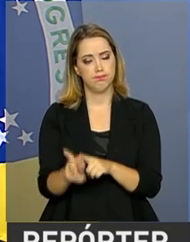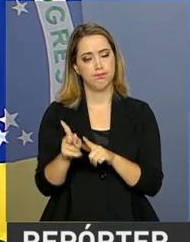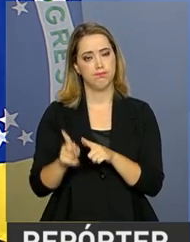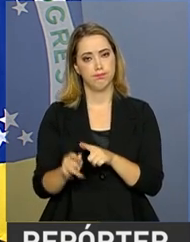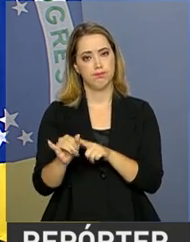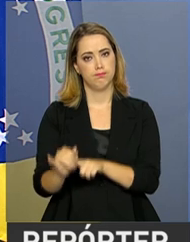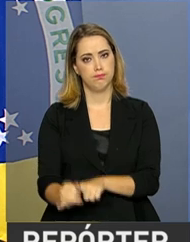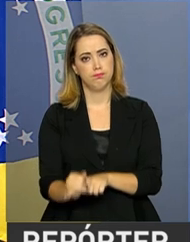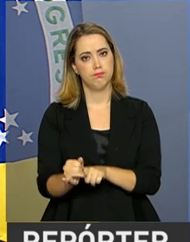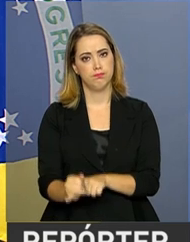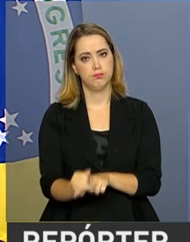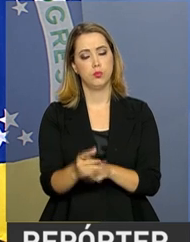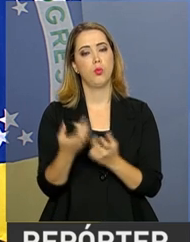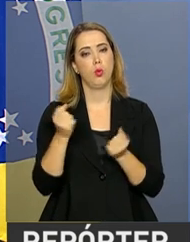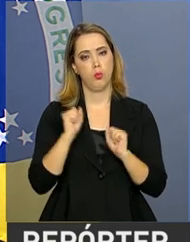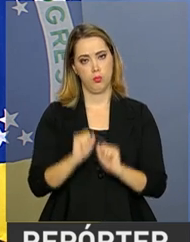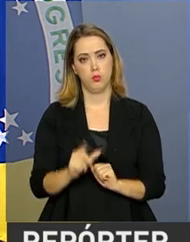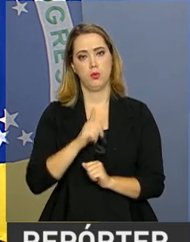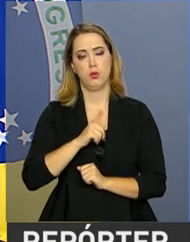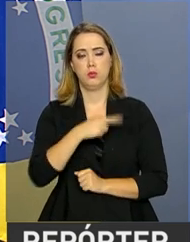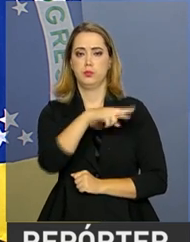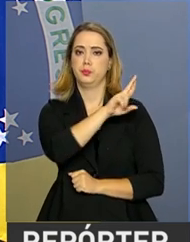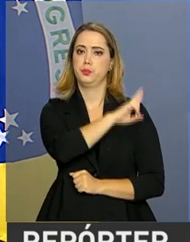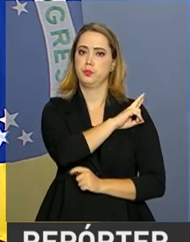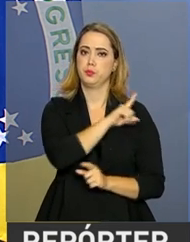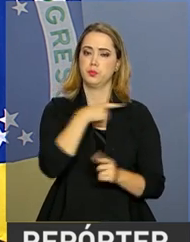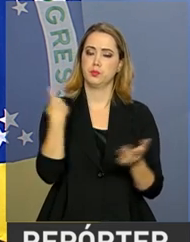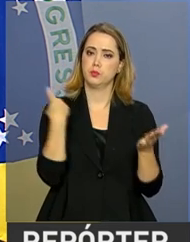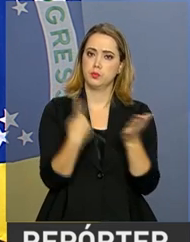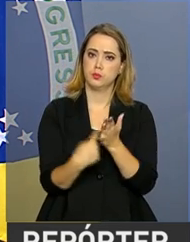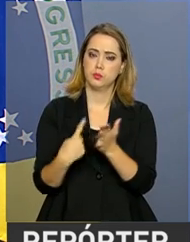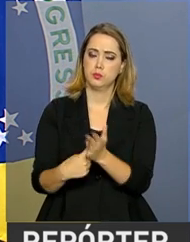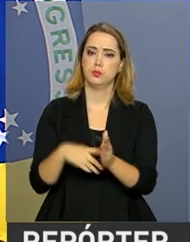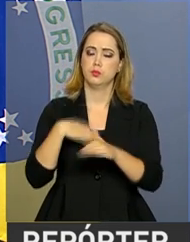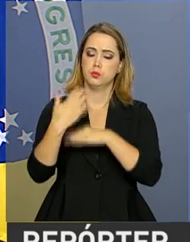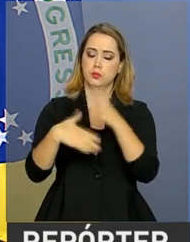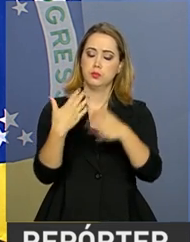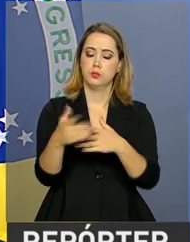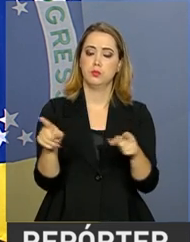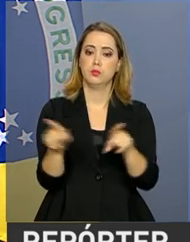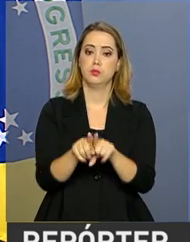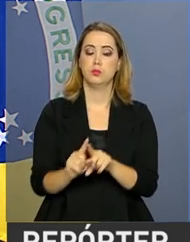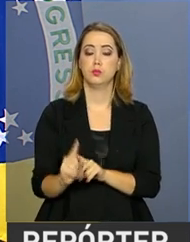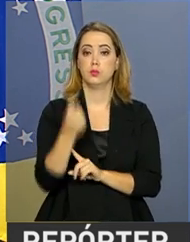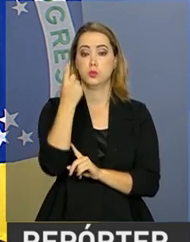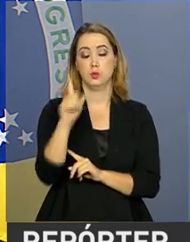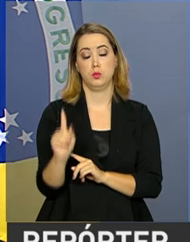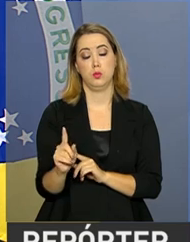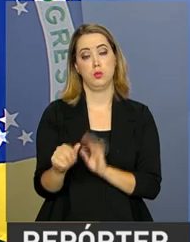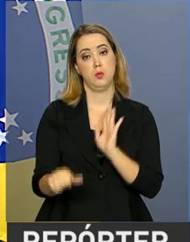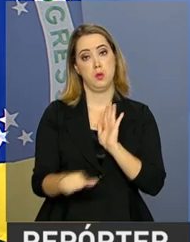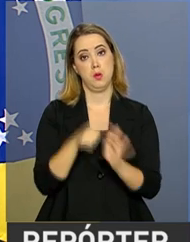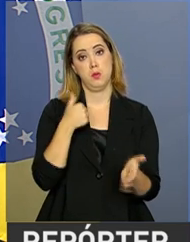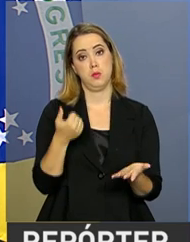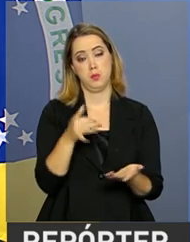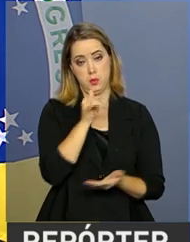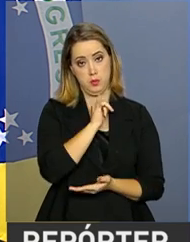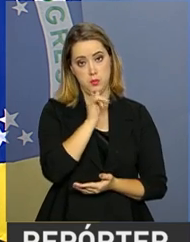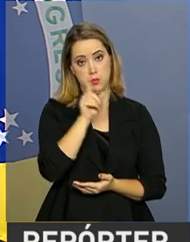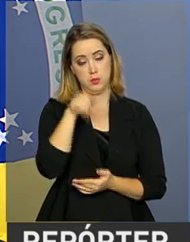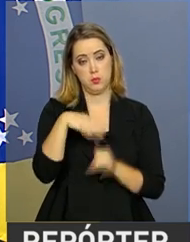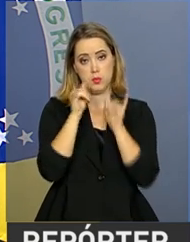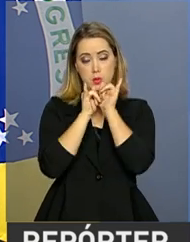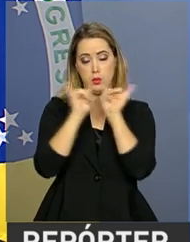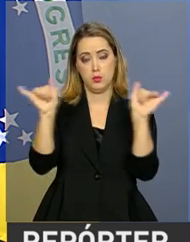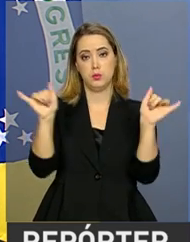modo responsável consistente e sustentável um dos primeiros exemplos dessa tendência é o